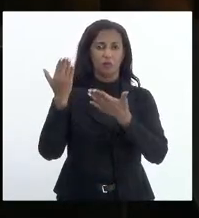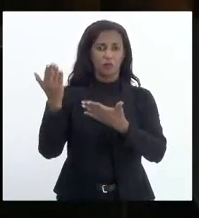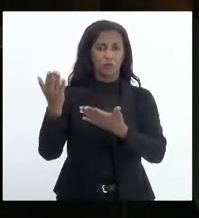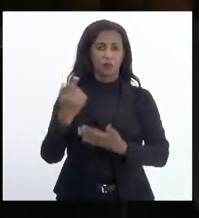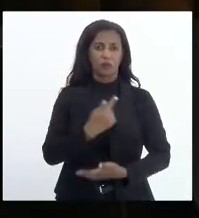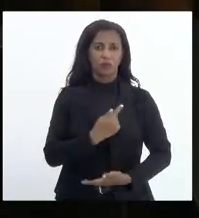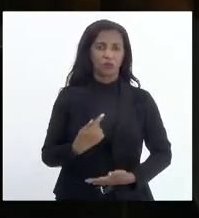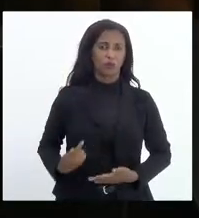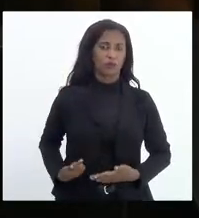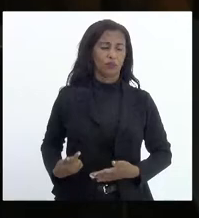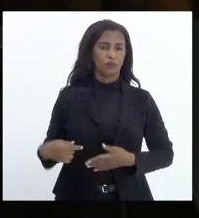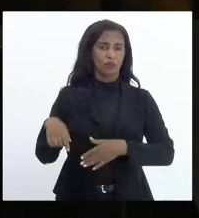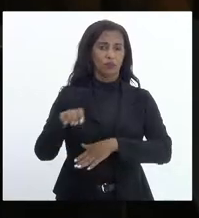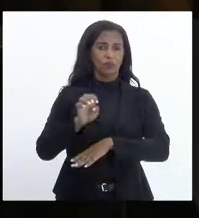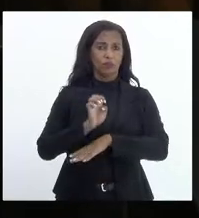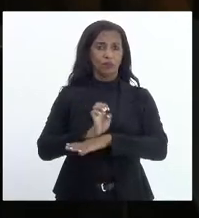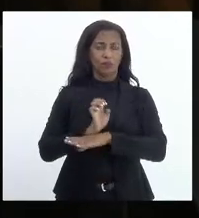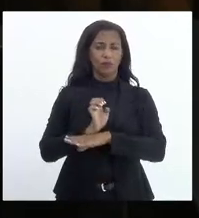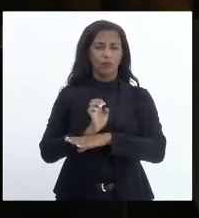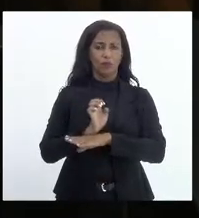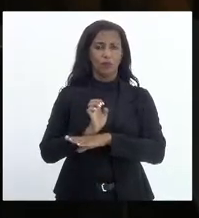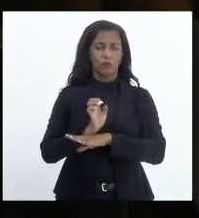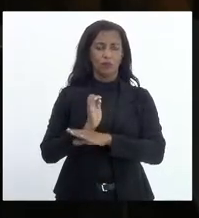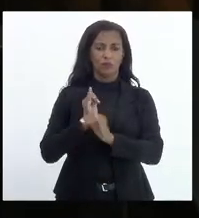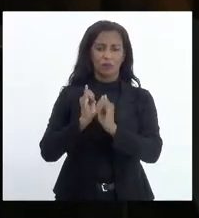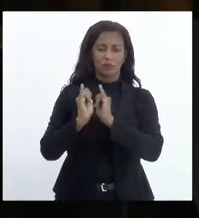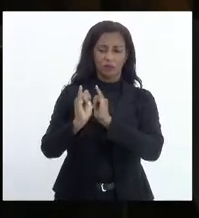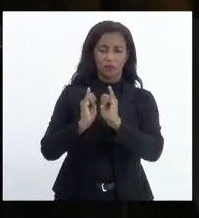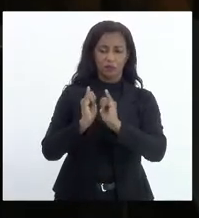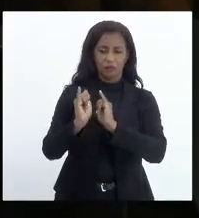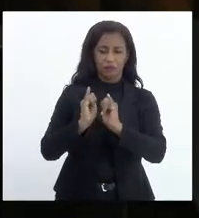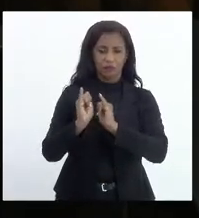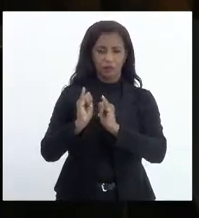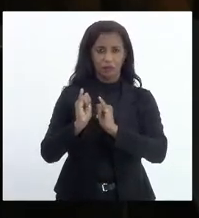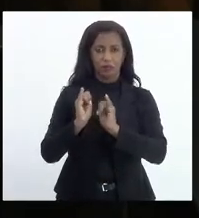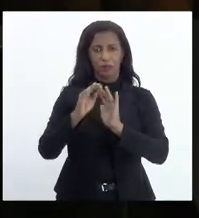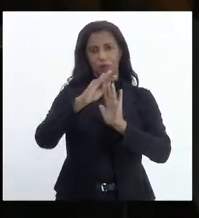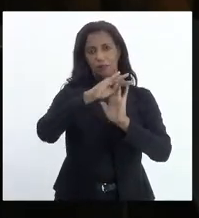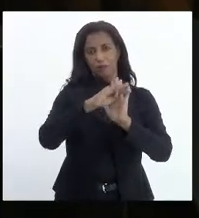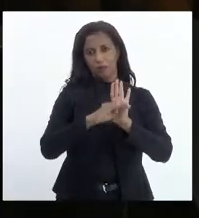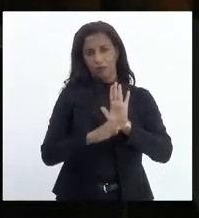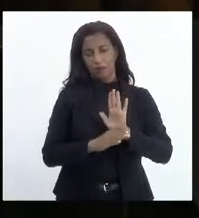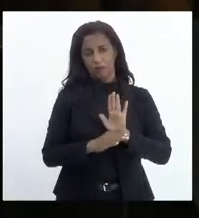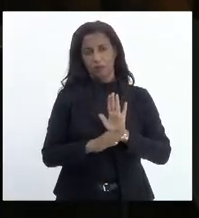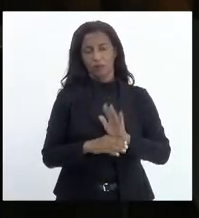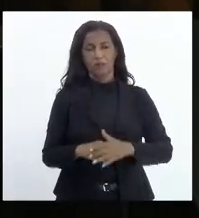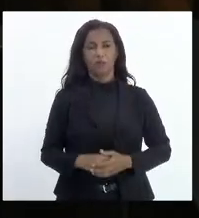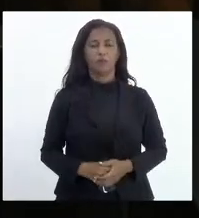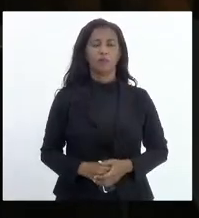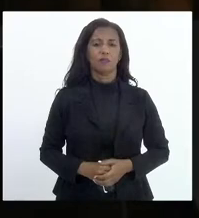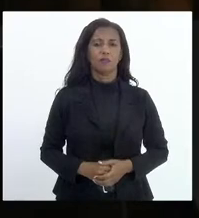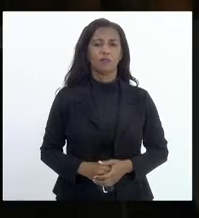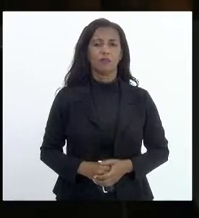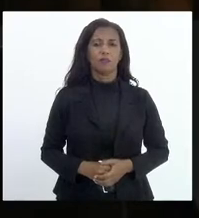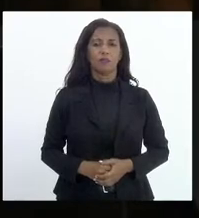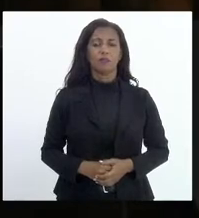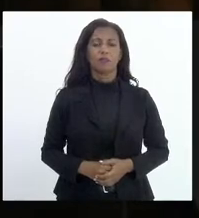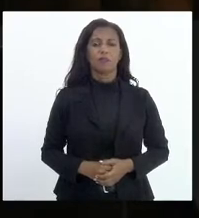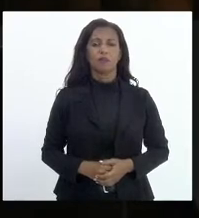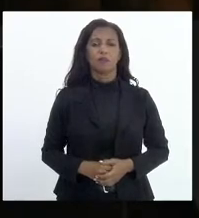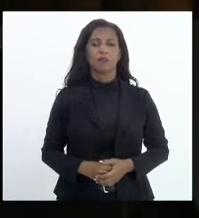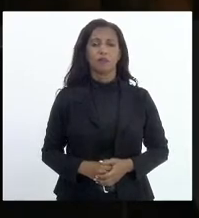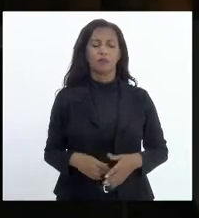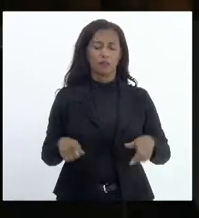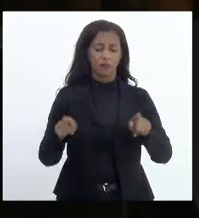Estado e as informações que se seguem o hipermito senhora